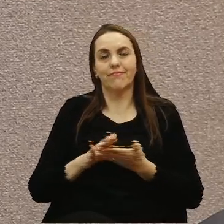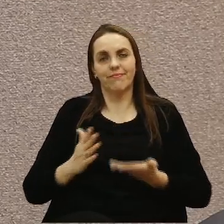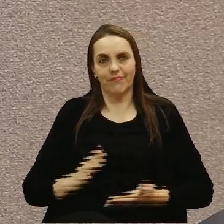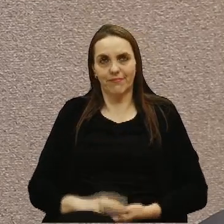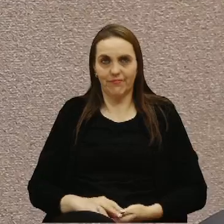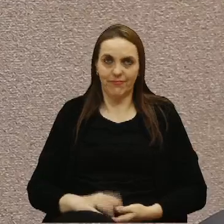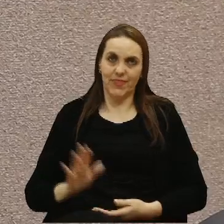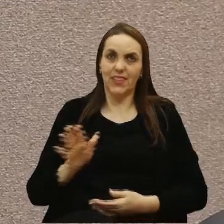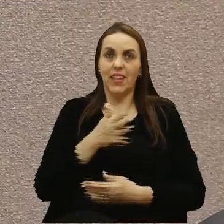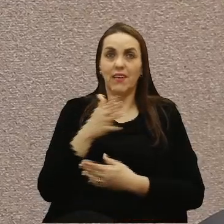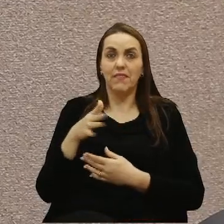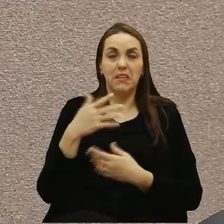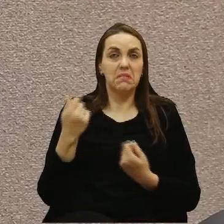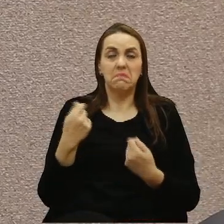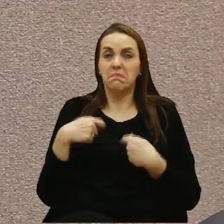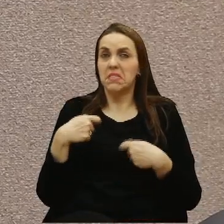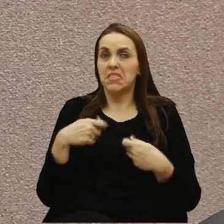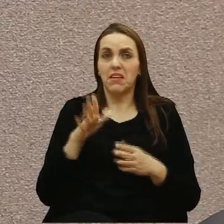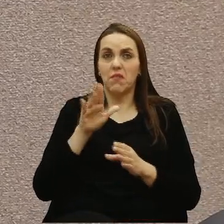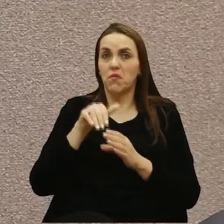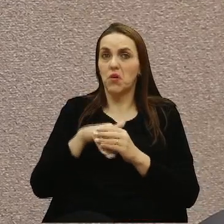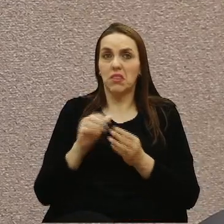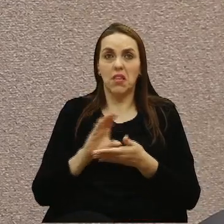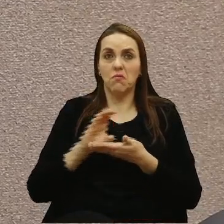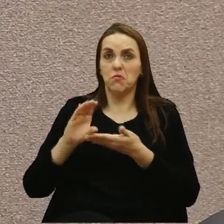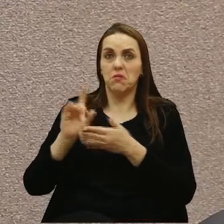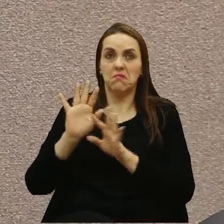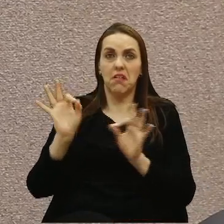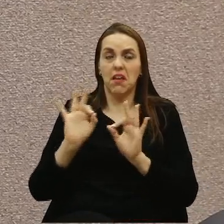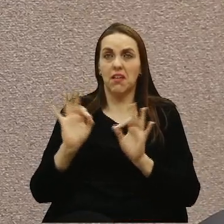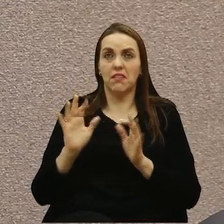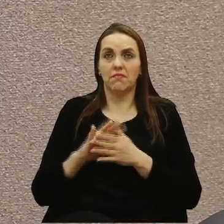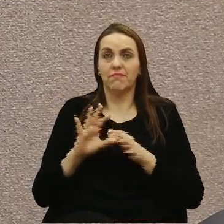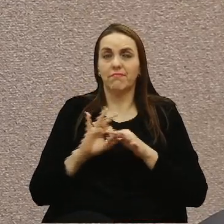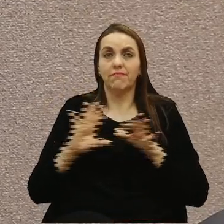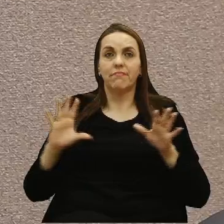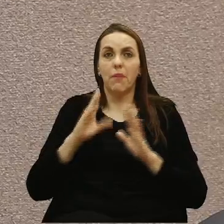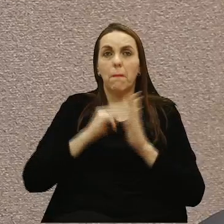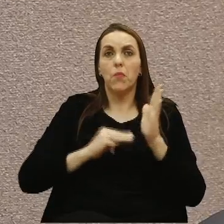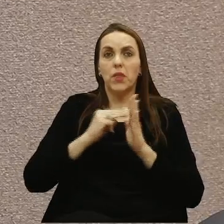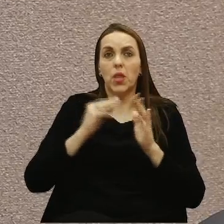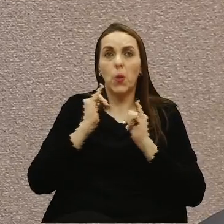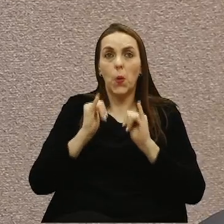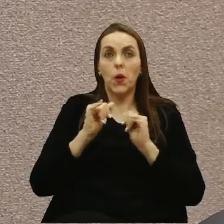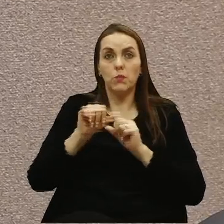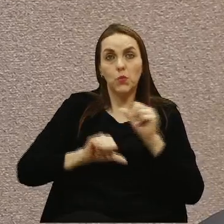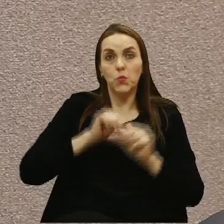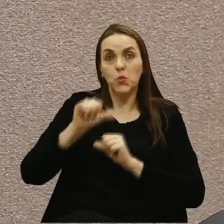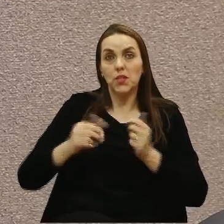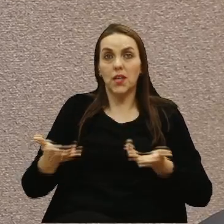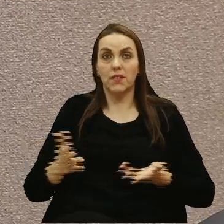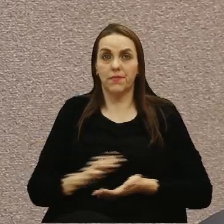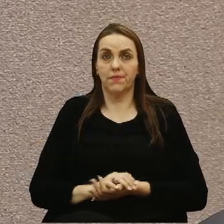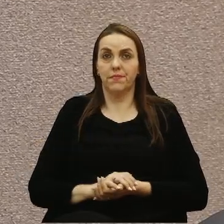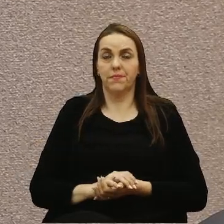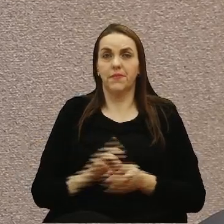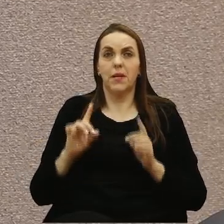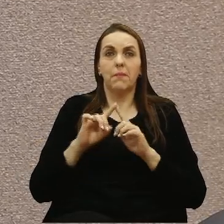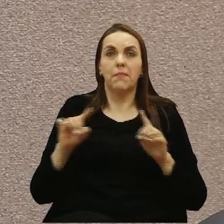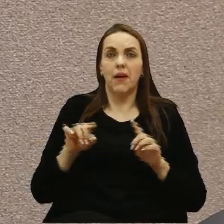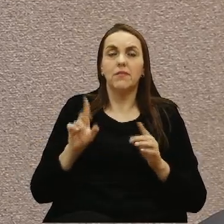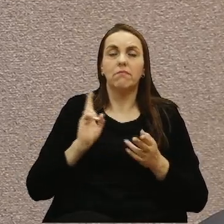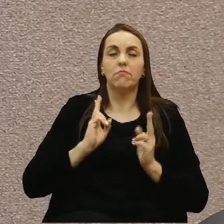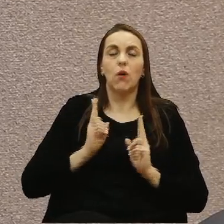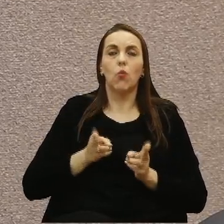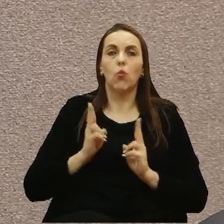Talvez a gente nem precisaria votar esse subsídio. A empresa seria autossuficiente se mudasse o modelo dos ônibus. No entanto, ela se